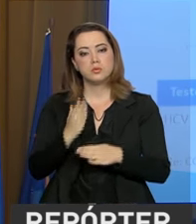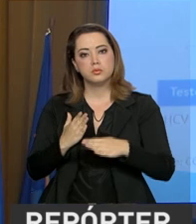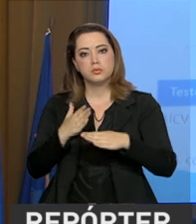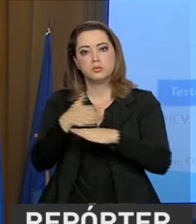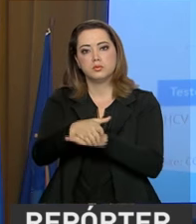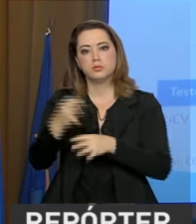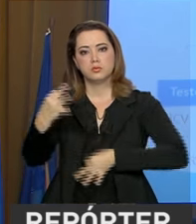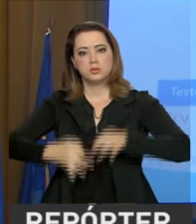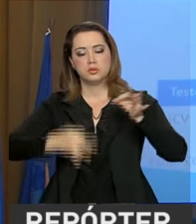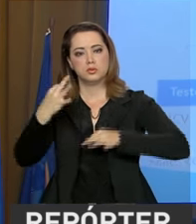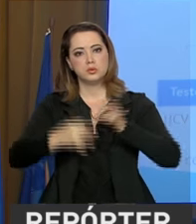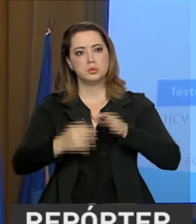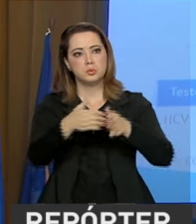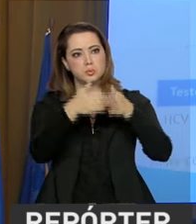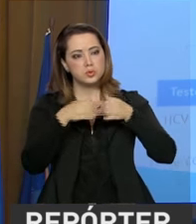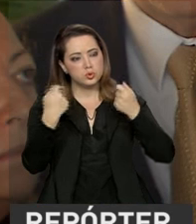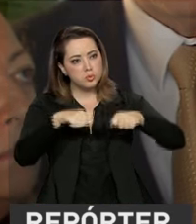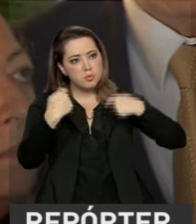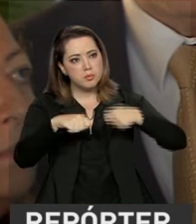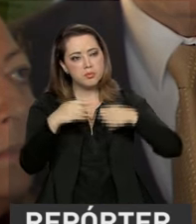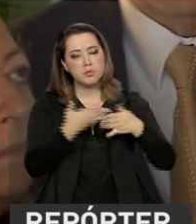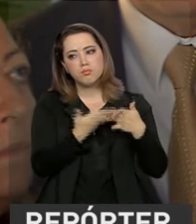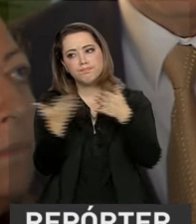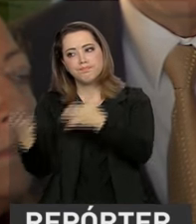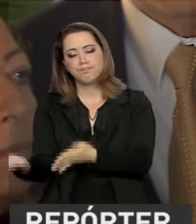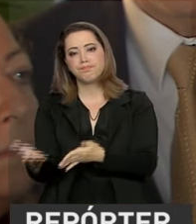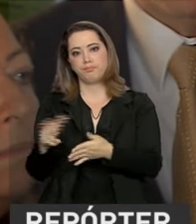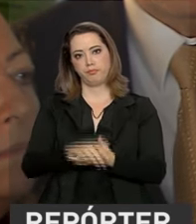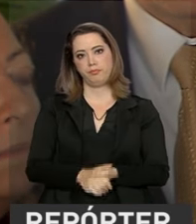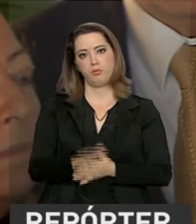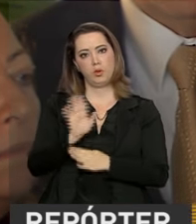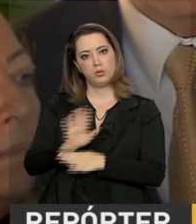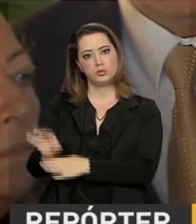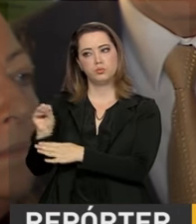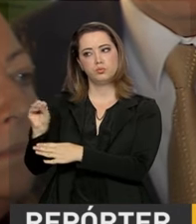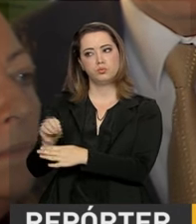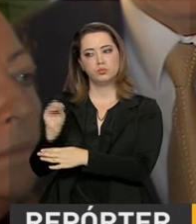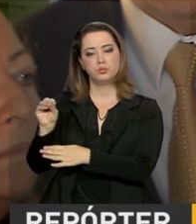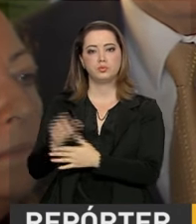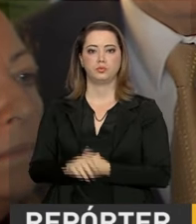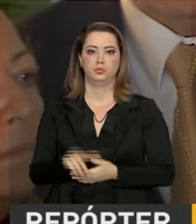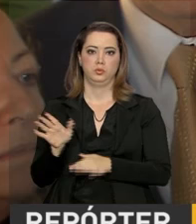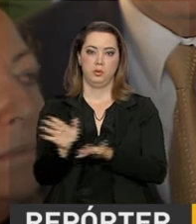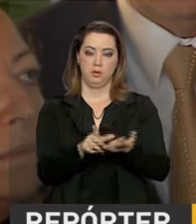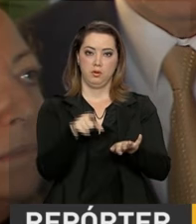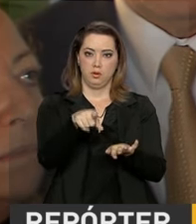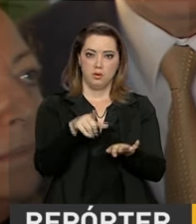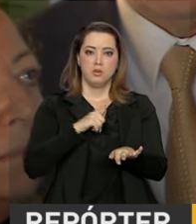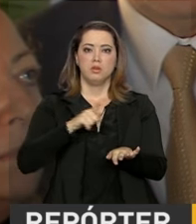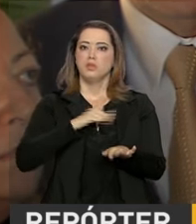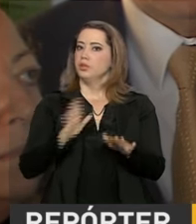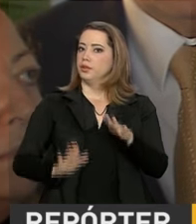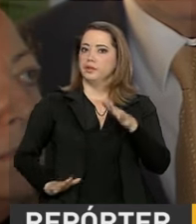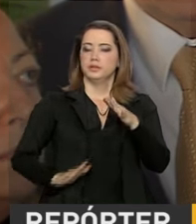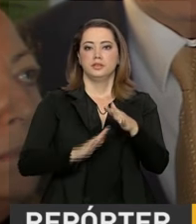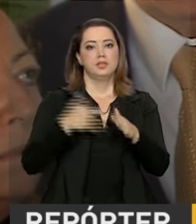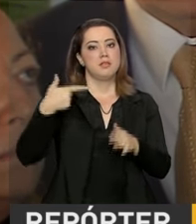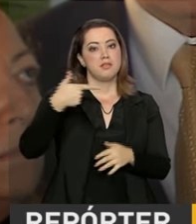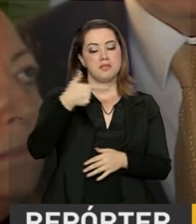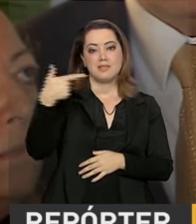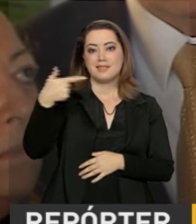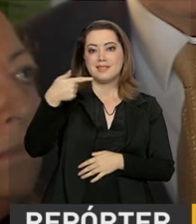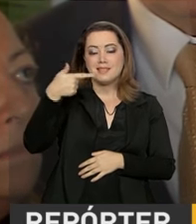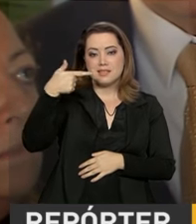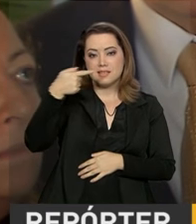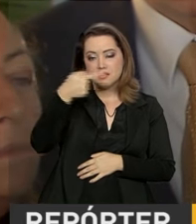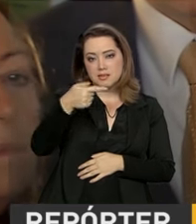tratamentos, equipamentos e medicamentos. As decisões judiciais já deverão atingir 7 bilhões de reais esse ano entre